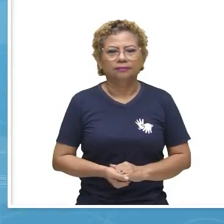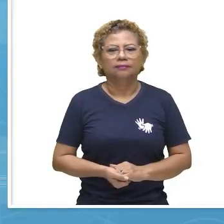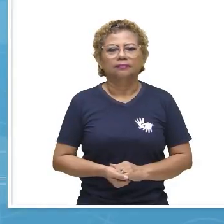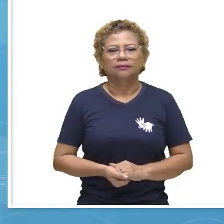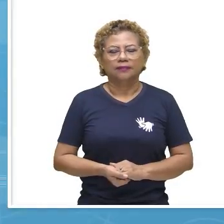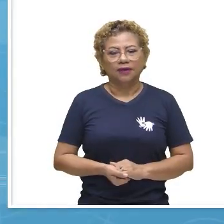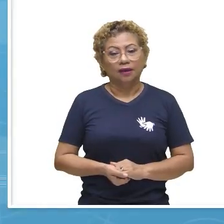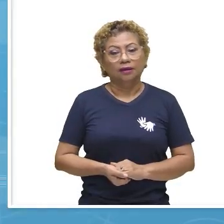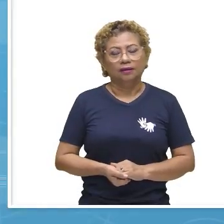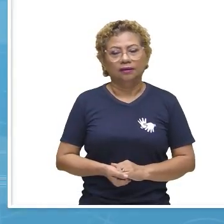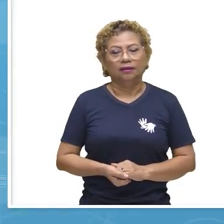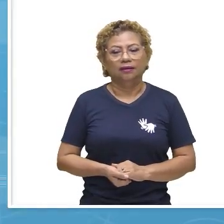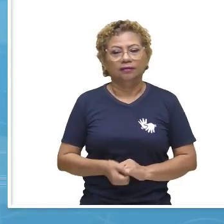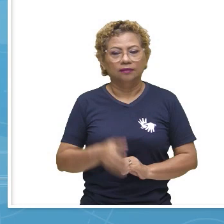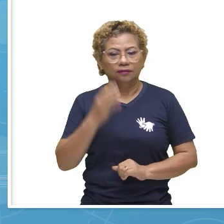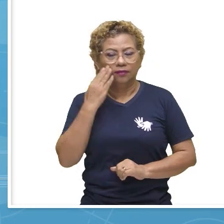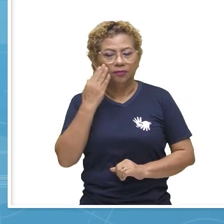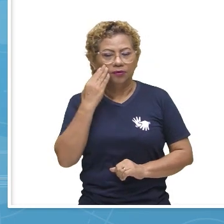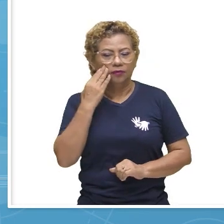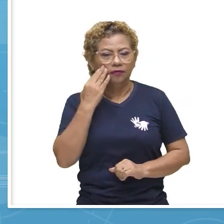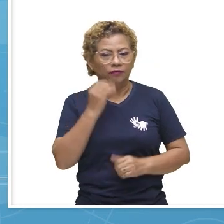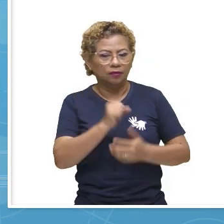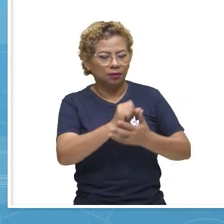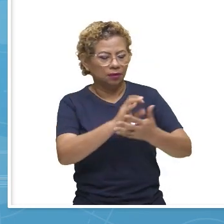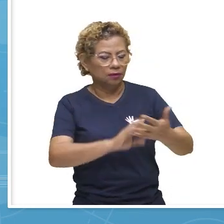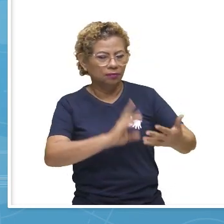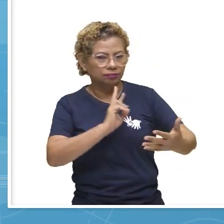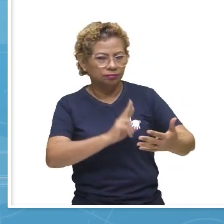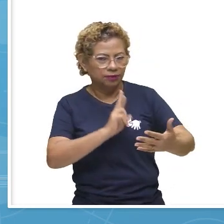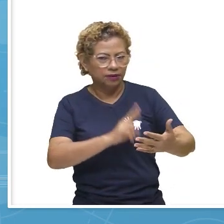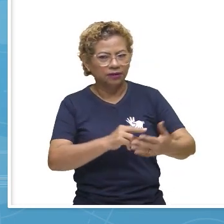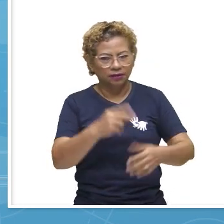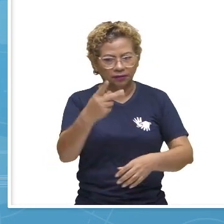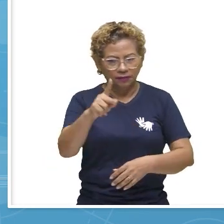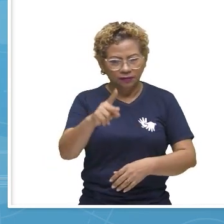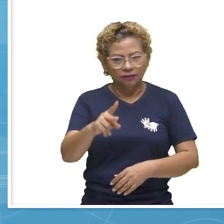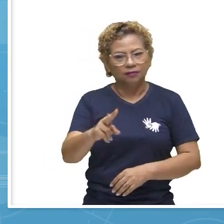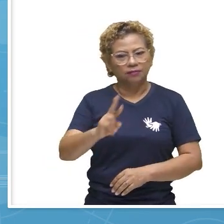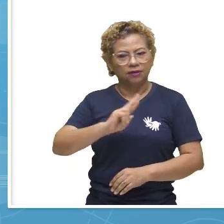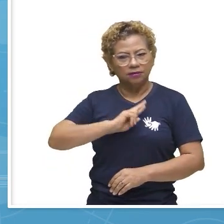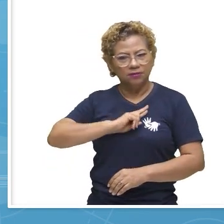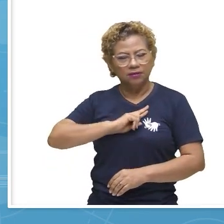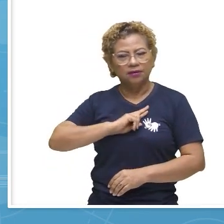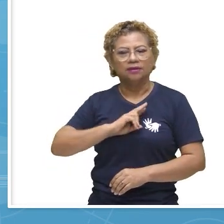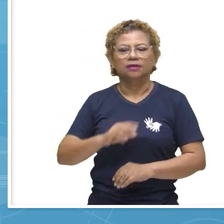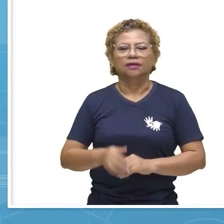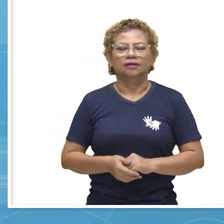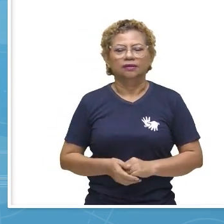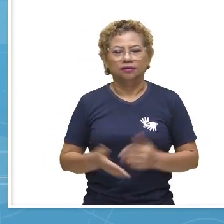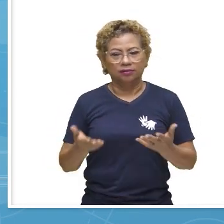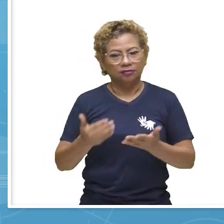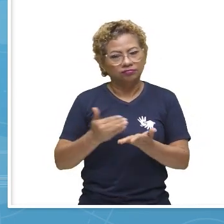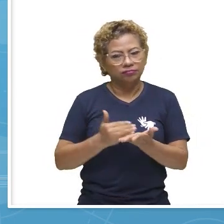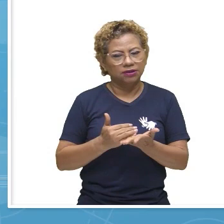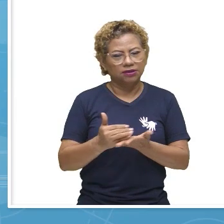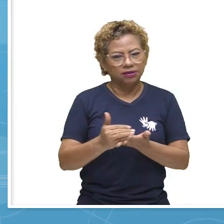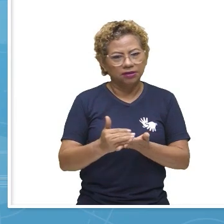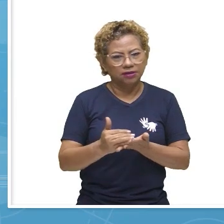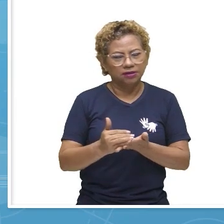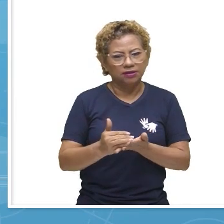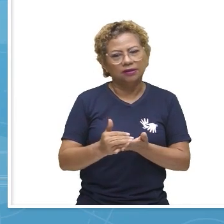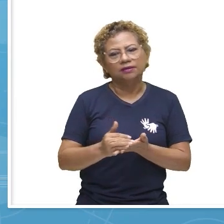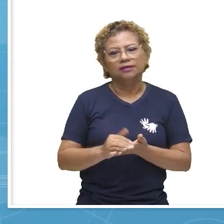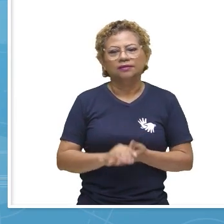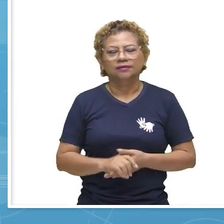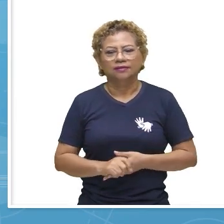Muito bem, voltamos aí para fazer a nossa interatividade, verificar as respostas de vocês. Vamos começar aí, né,